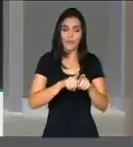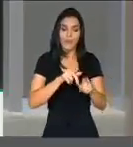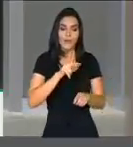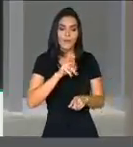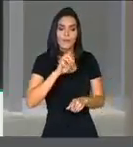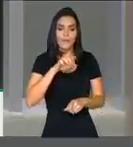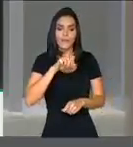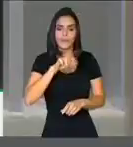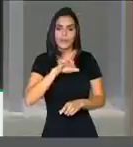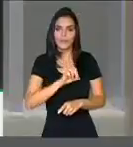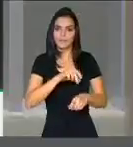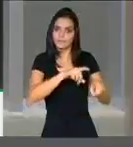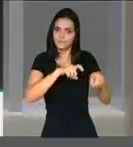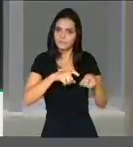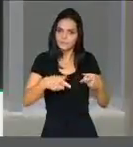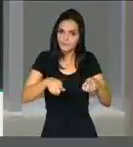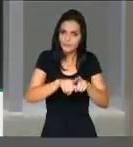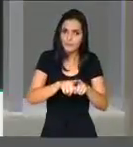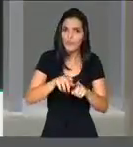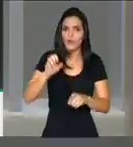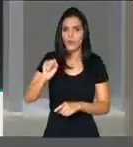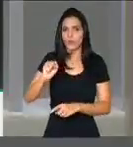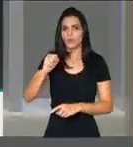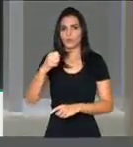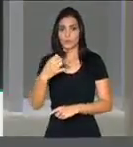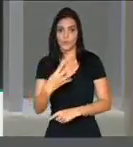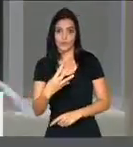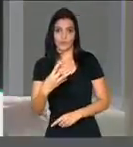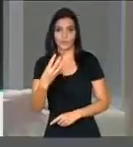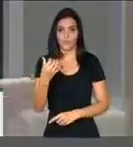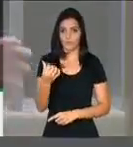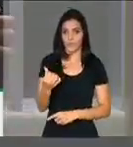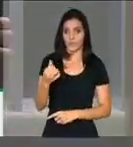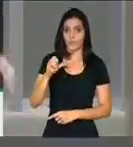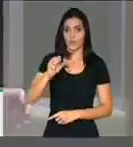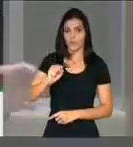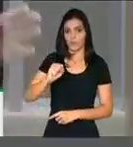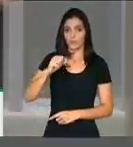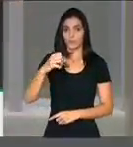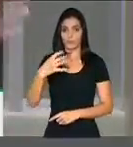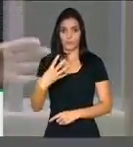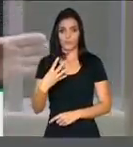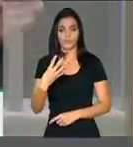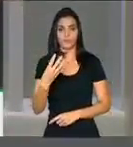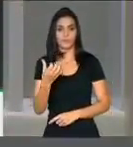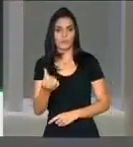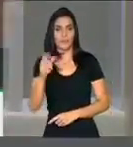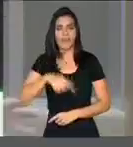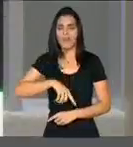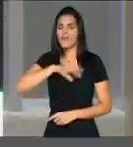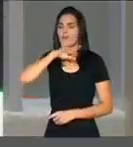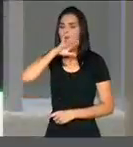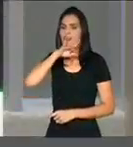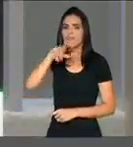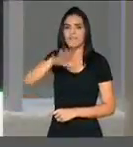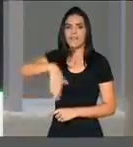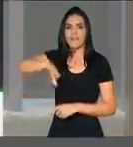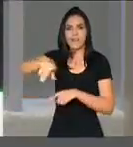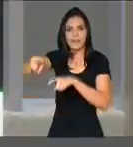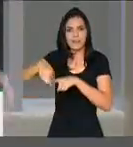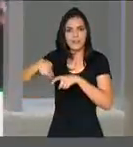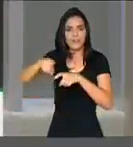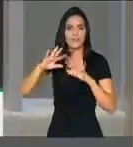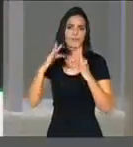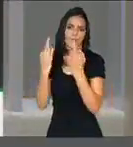o governo cortou. A 842 é um desastre para a agricultura familiar do Brasil. O